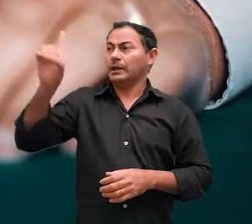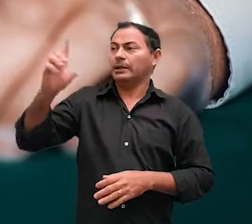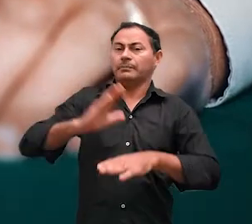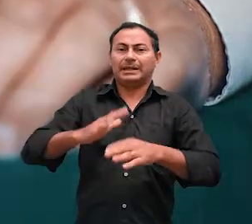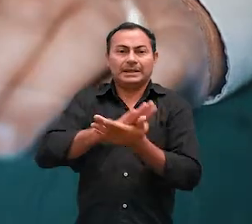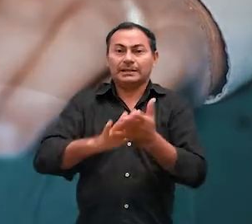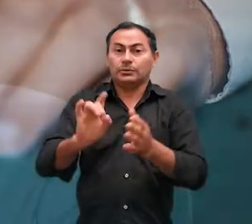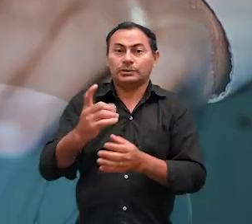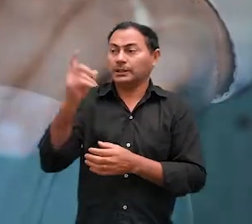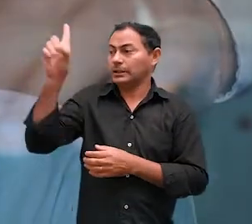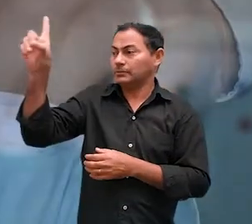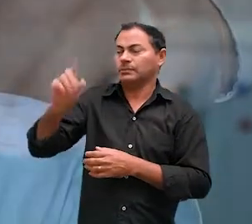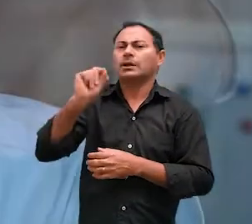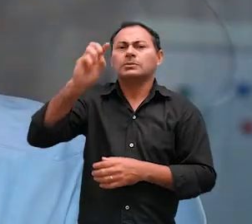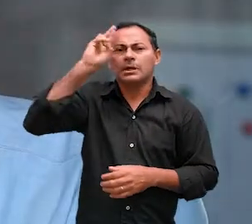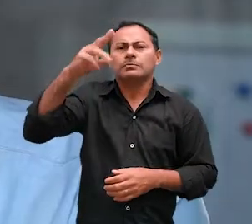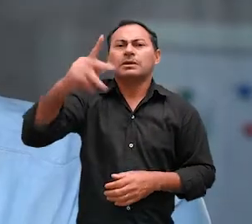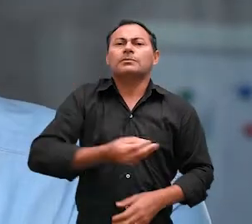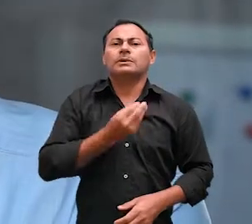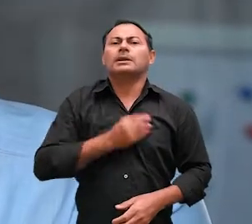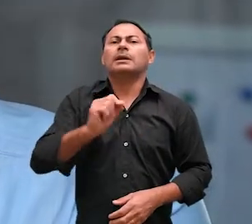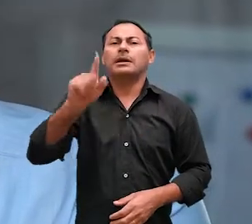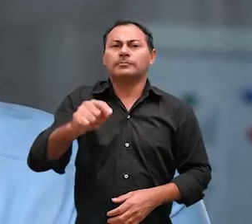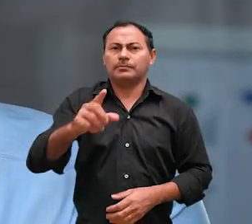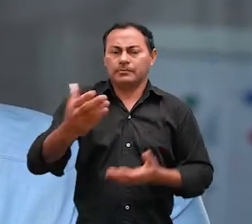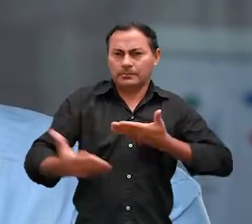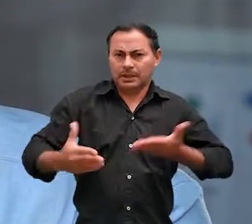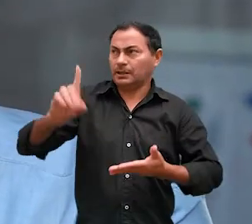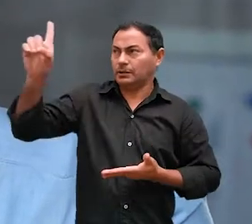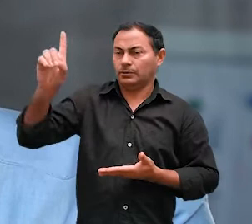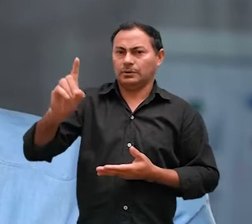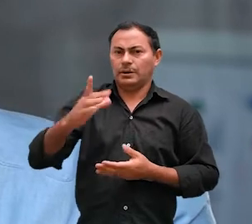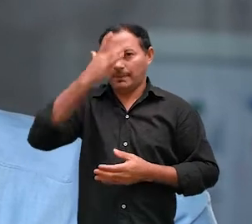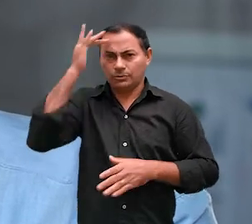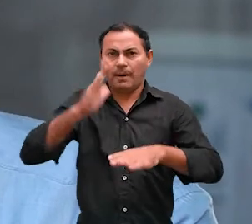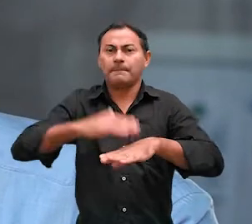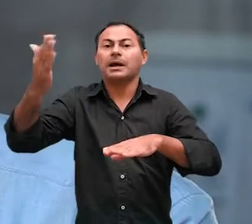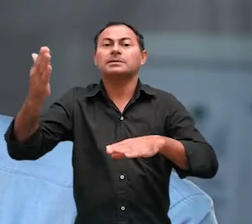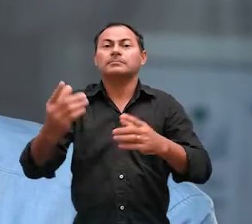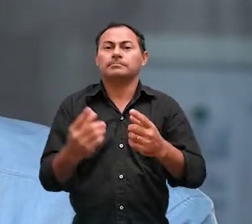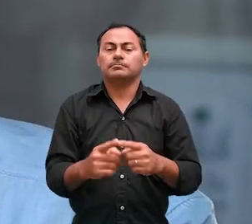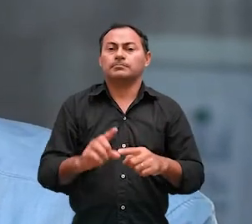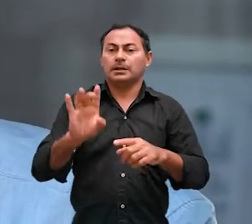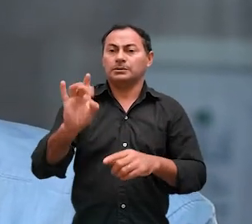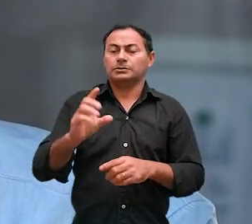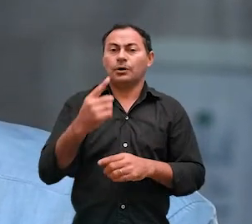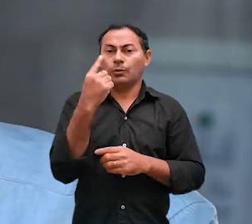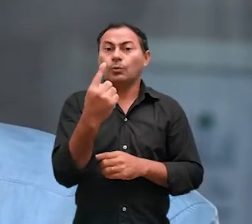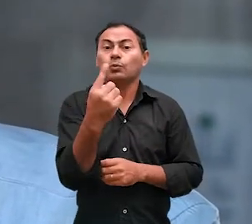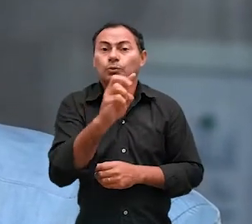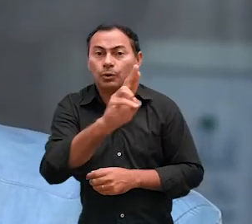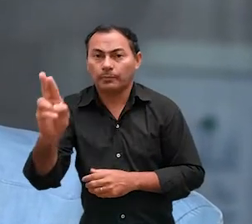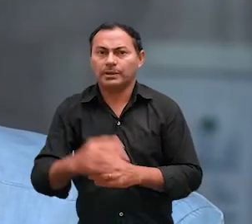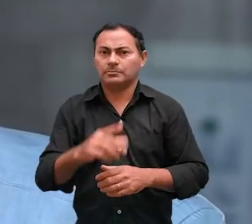apenas dele e mais ninguém quem é o senhor da sua vida você serve a Deus e alguem mais mas só